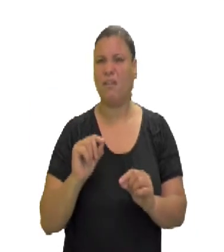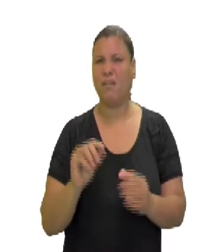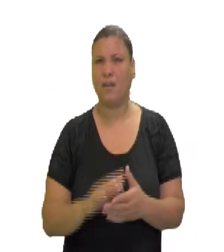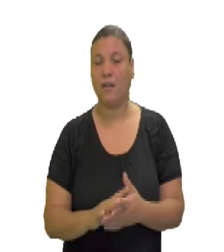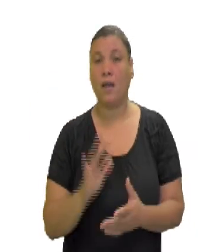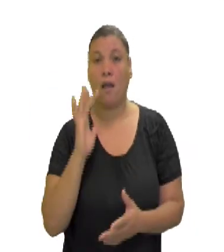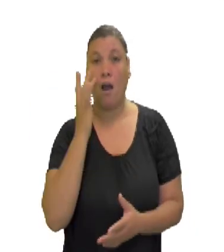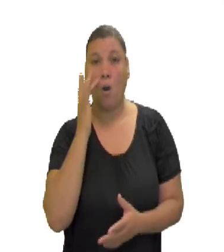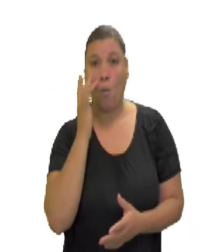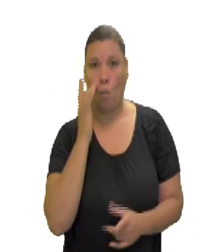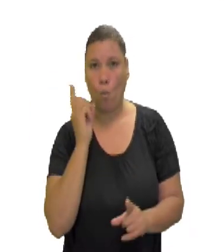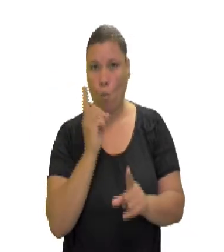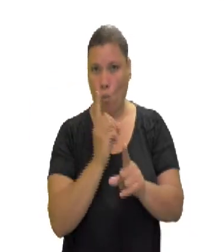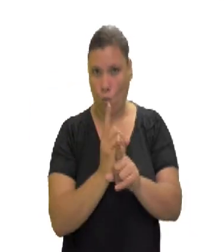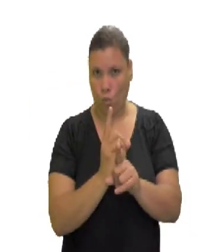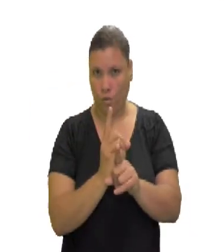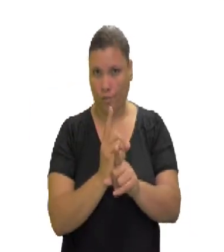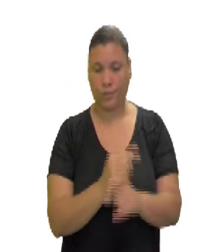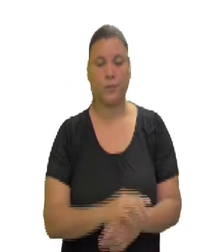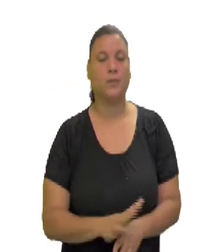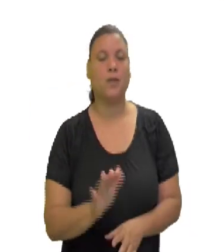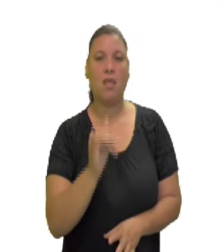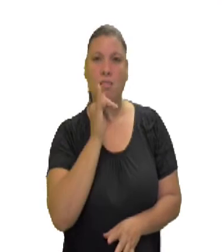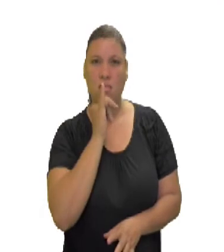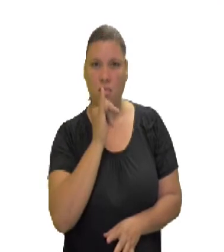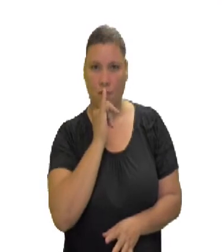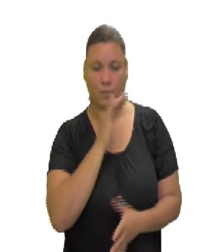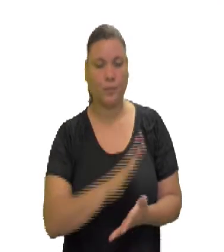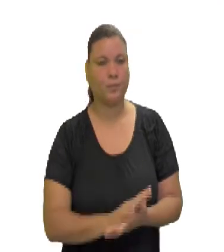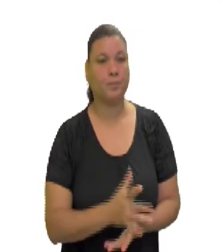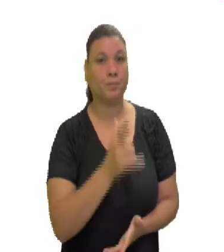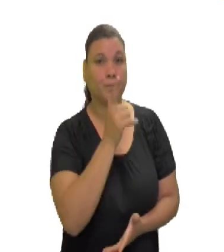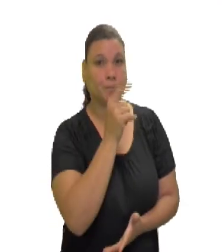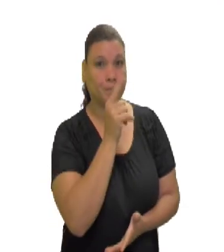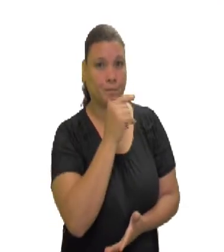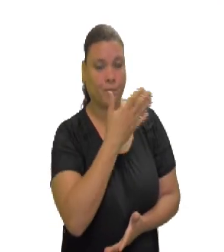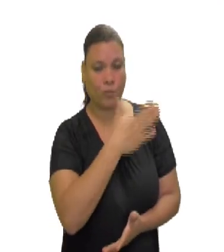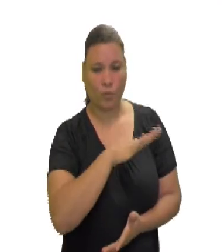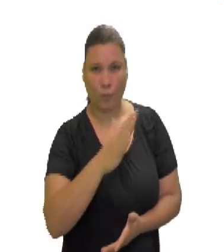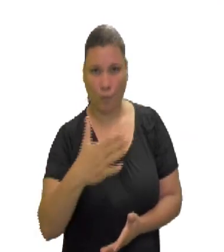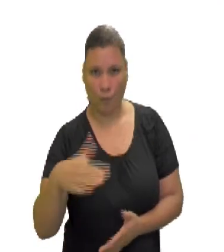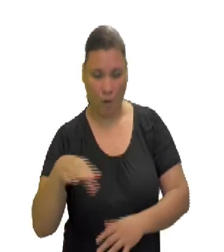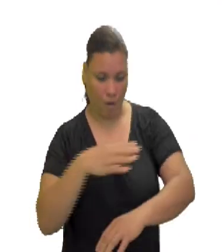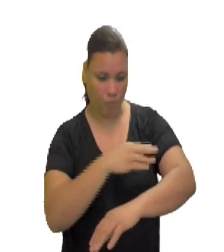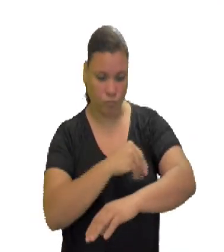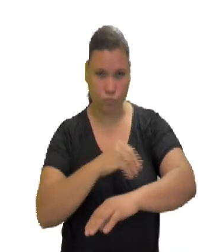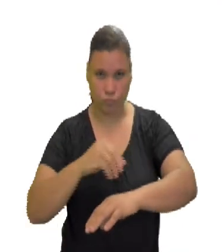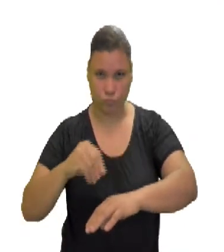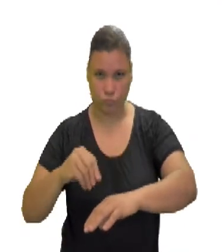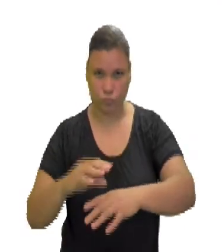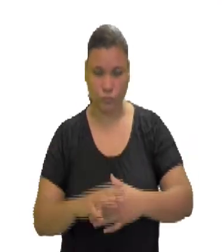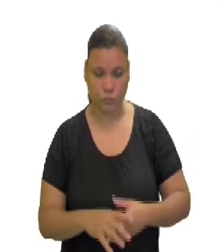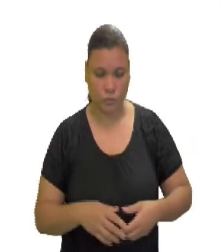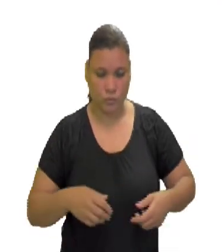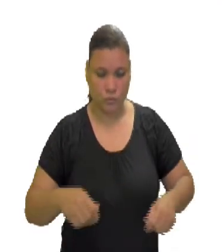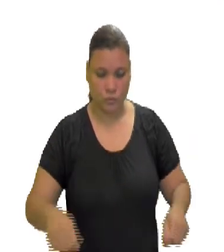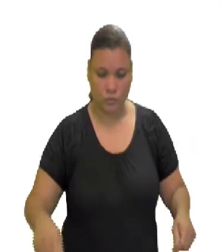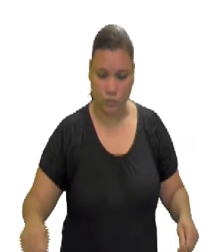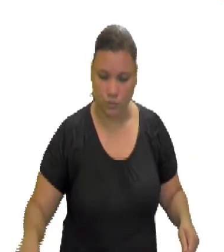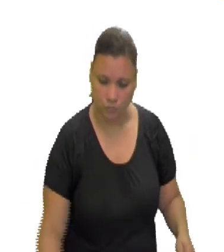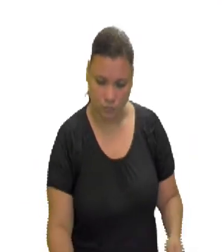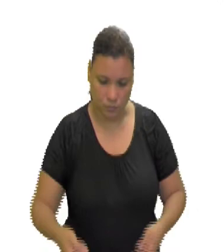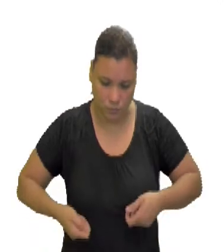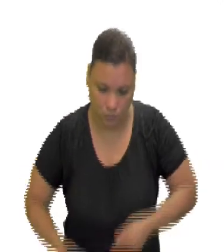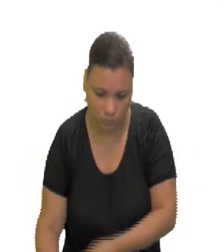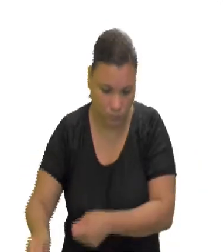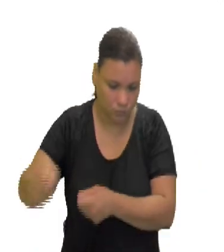falar. O ouro, ele aparecia nas margens do rio ou na parte